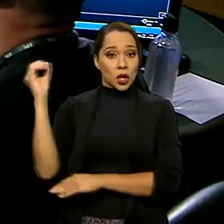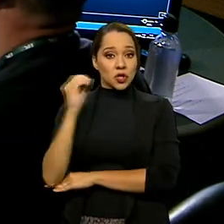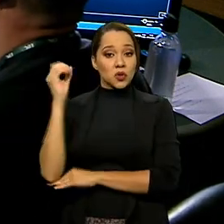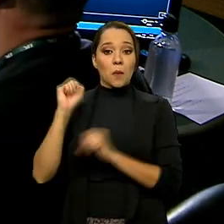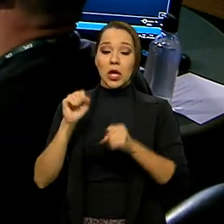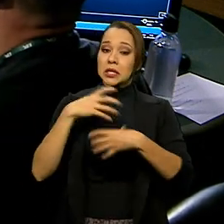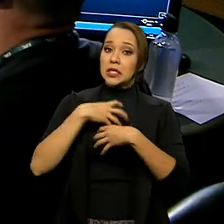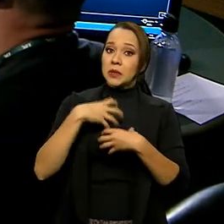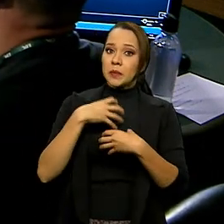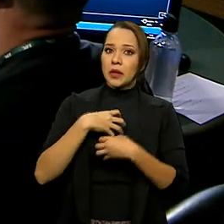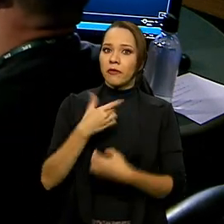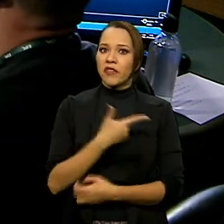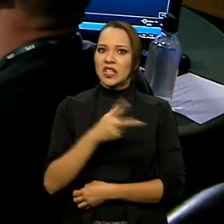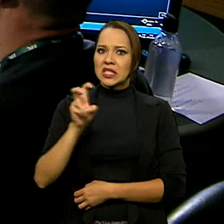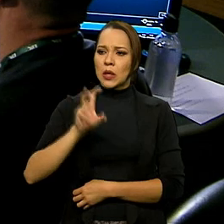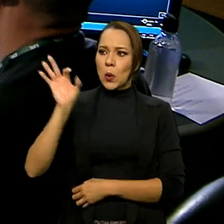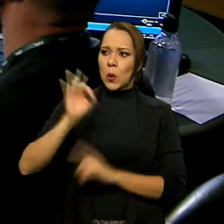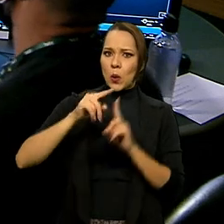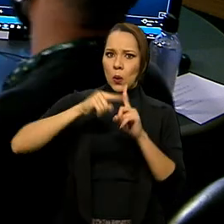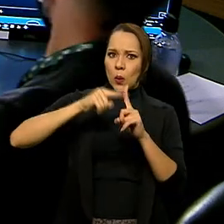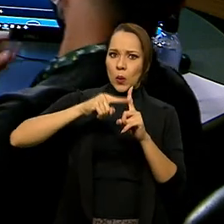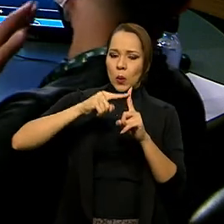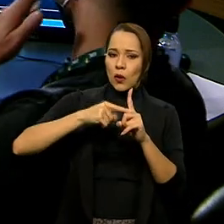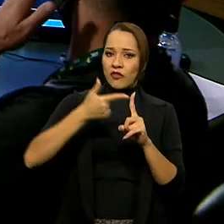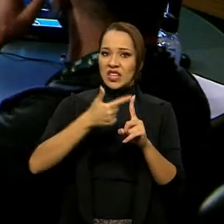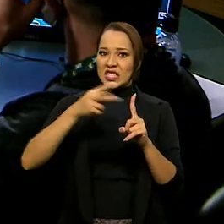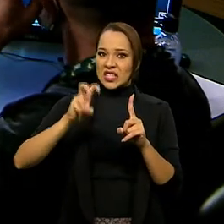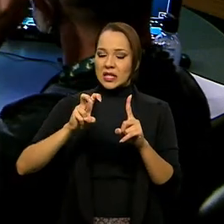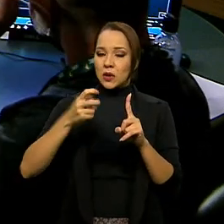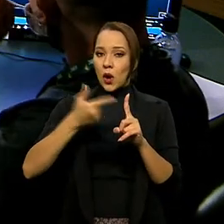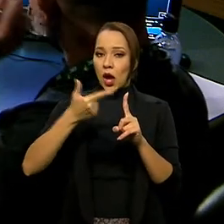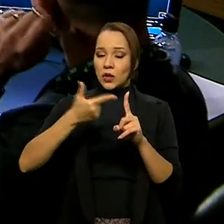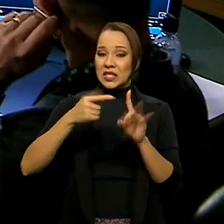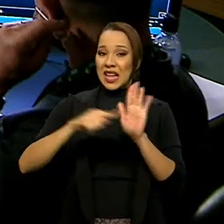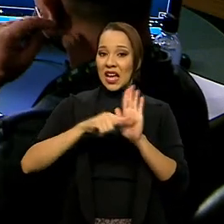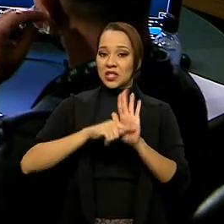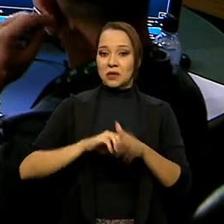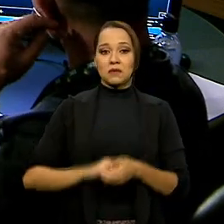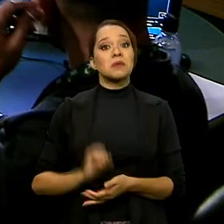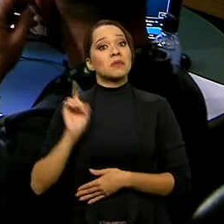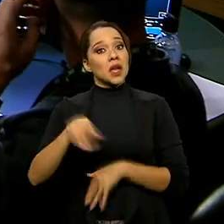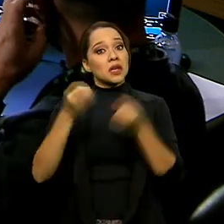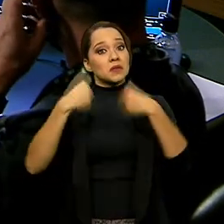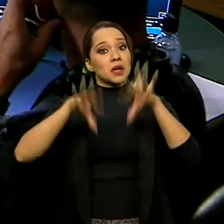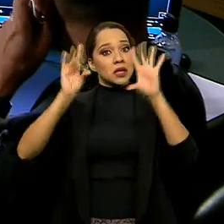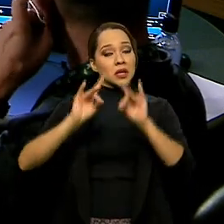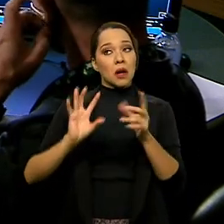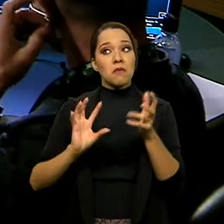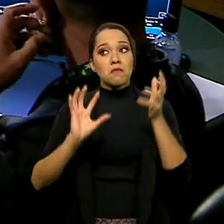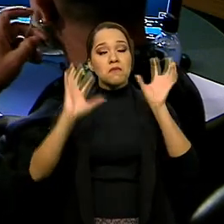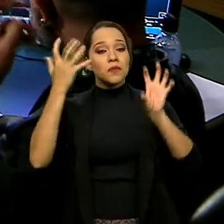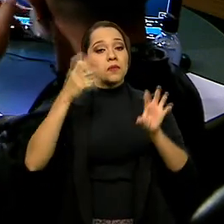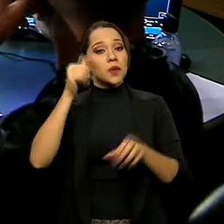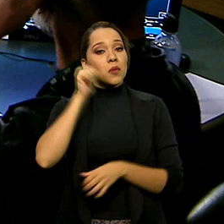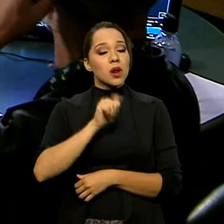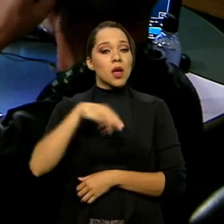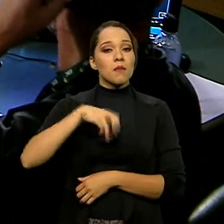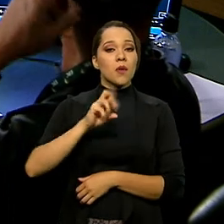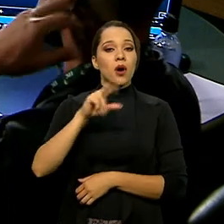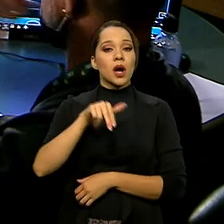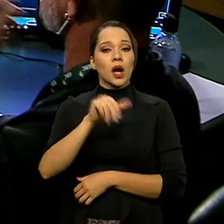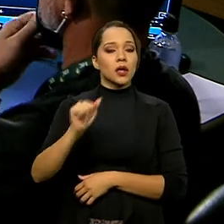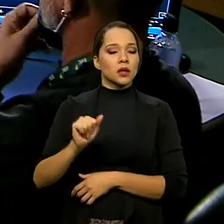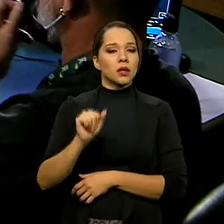sensação térmica de 25 graus negativos nas regiões serranas. É o que detalha a meteorologista Morgana